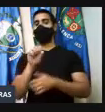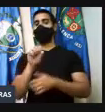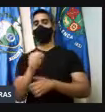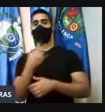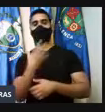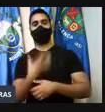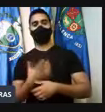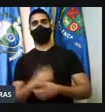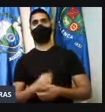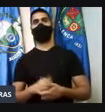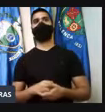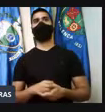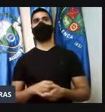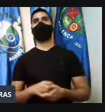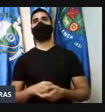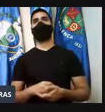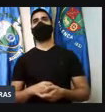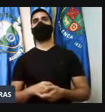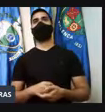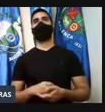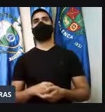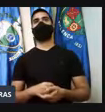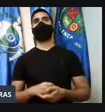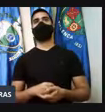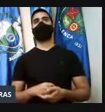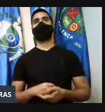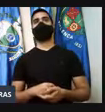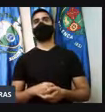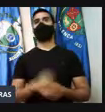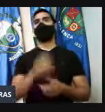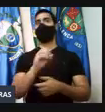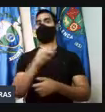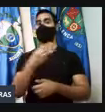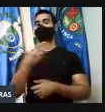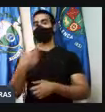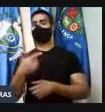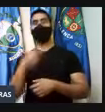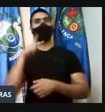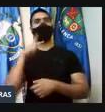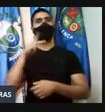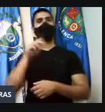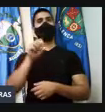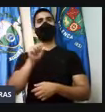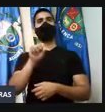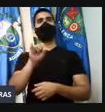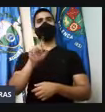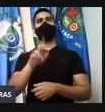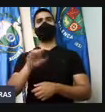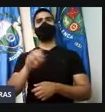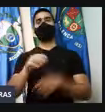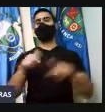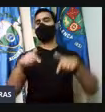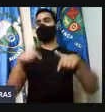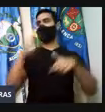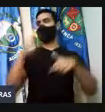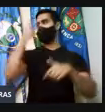8/12/2020. Parecer da Comissão de Justiça e Redação, projeto de resolução 032, vereador Silvio Graça. Concede o título